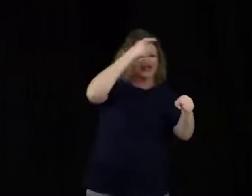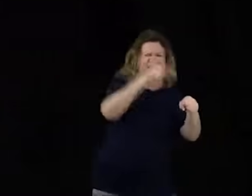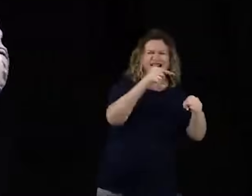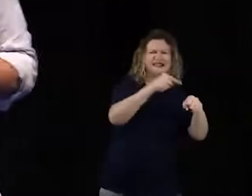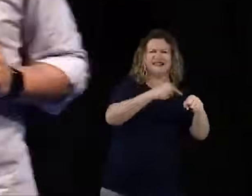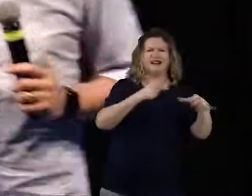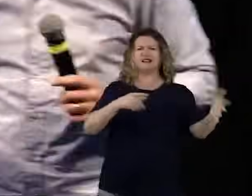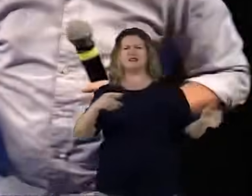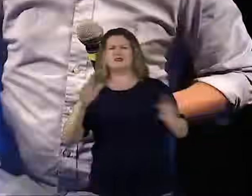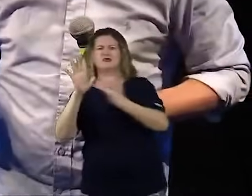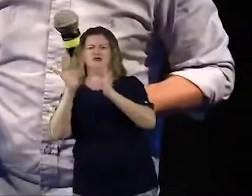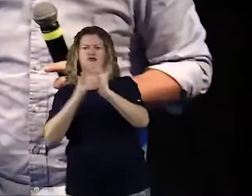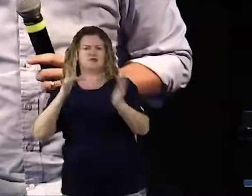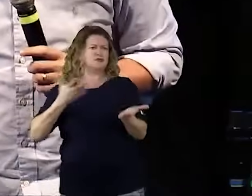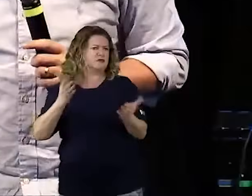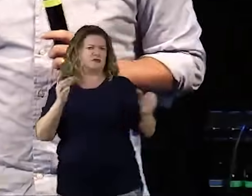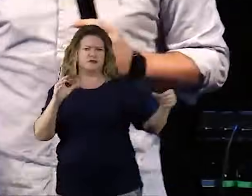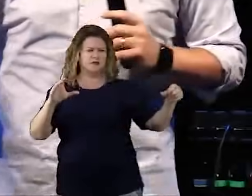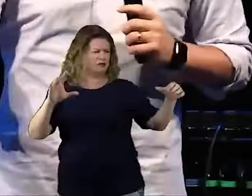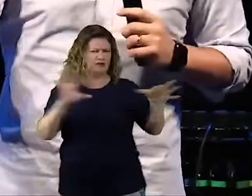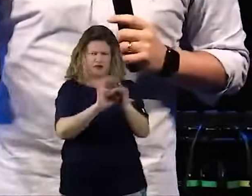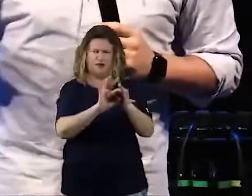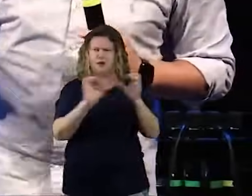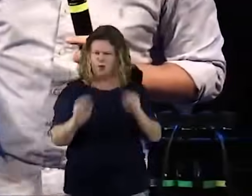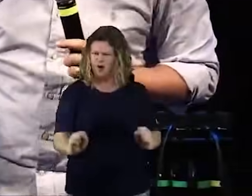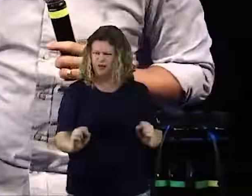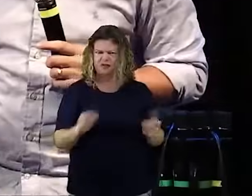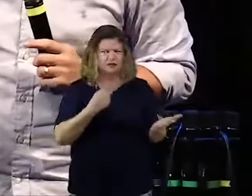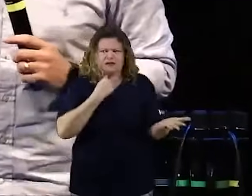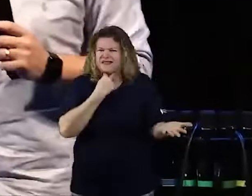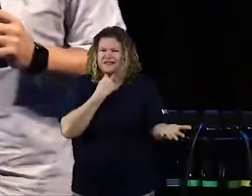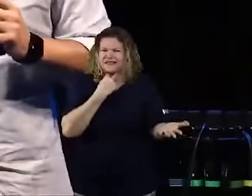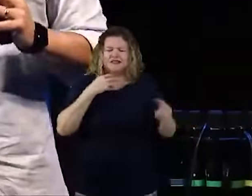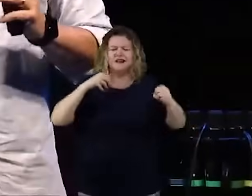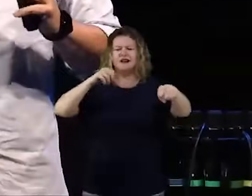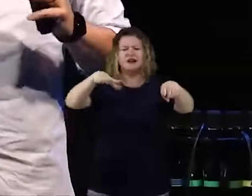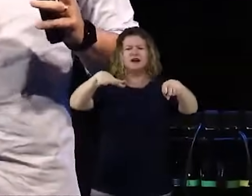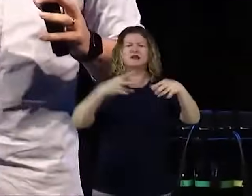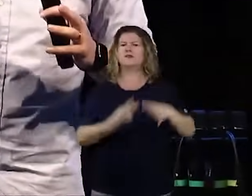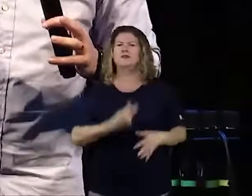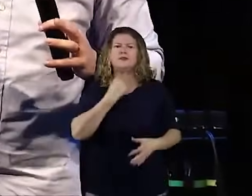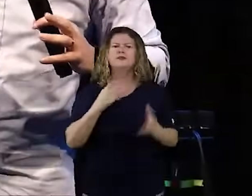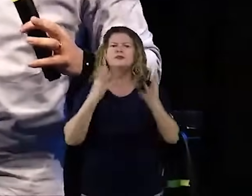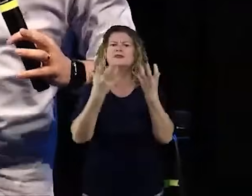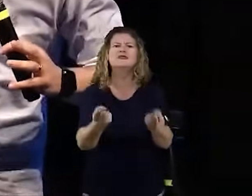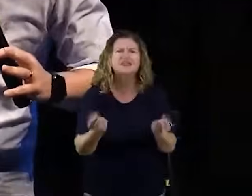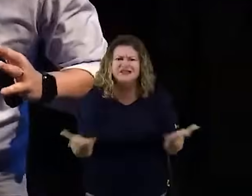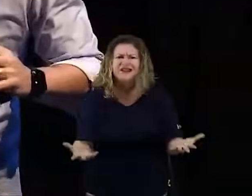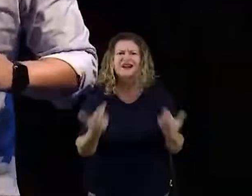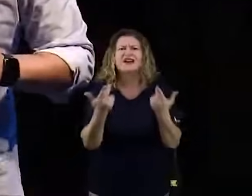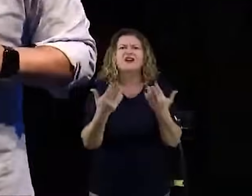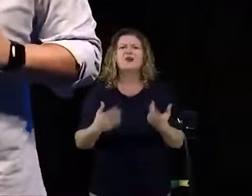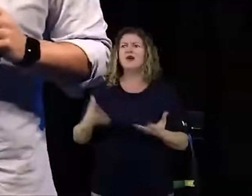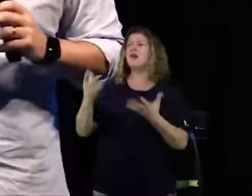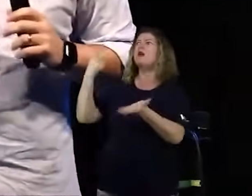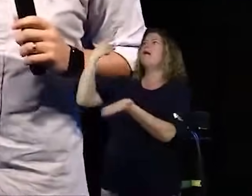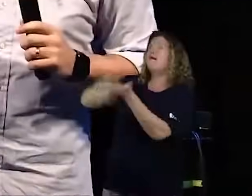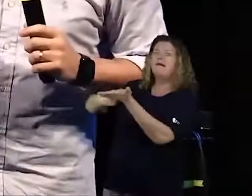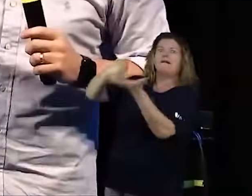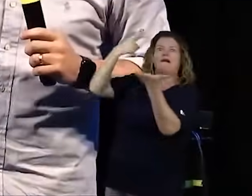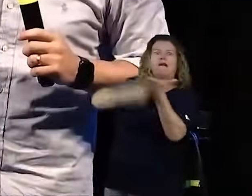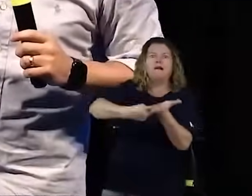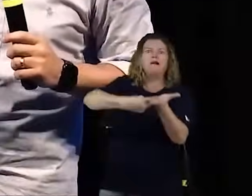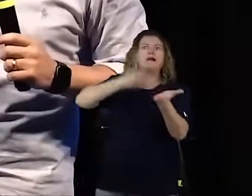trevas e luz então o julgo desigual é uma aliança espiritual com espíritos malignos que é